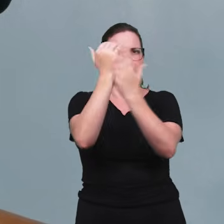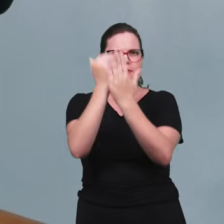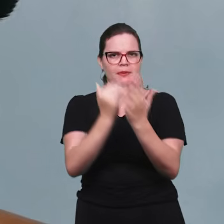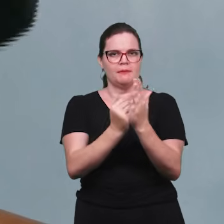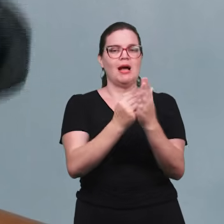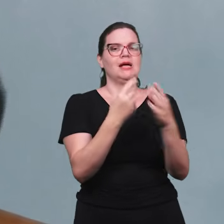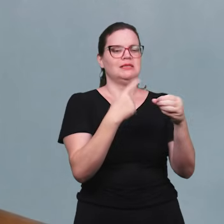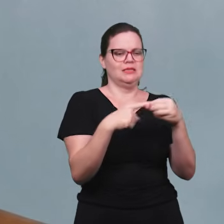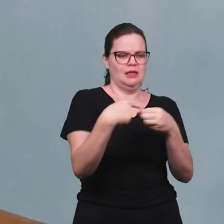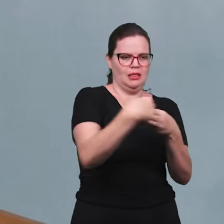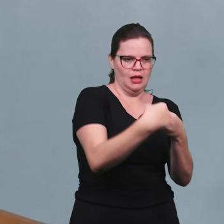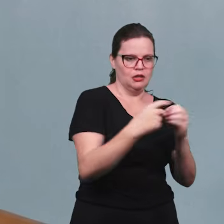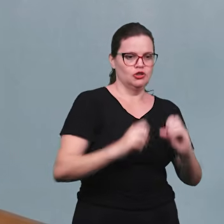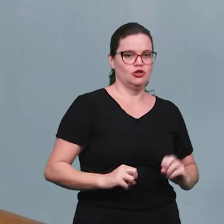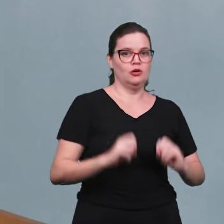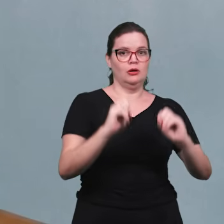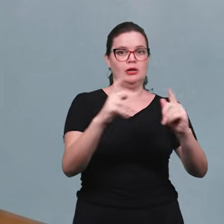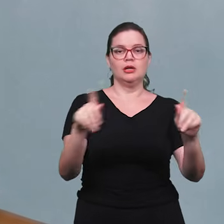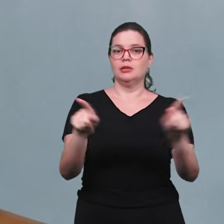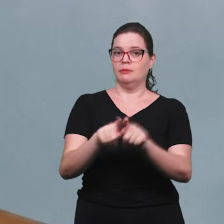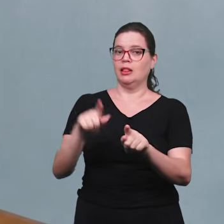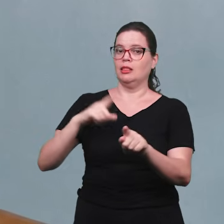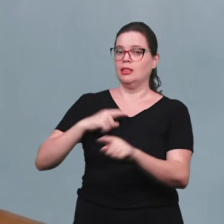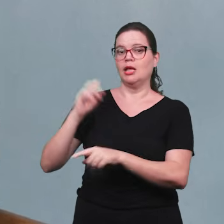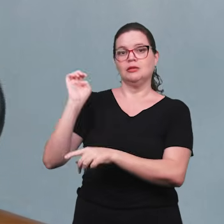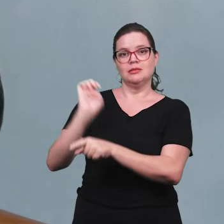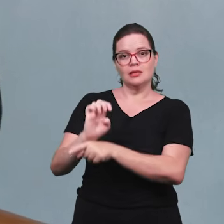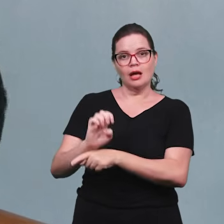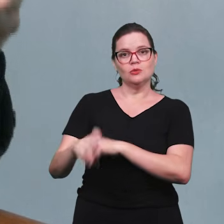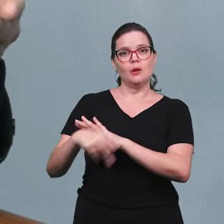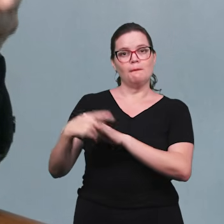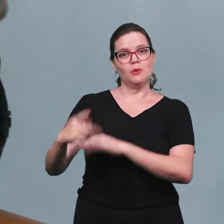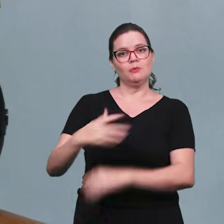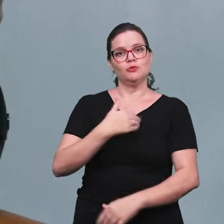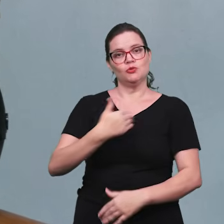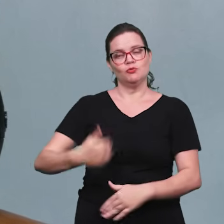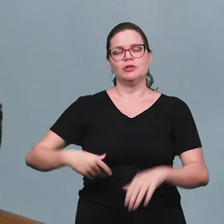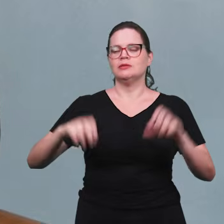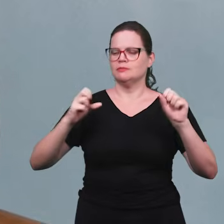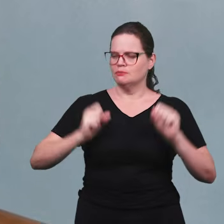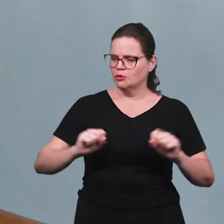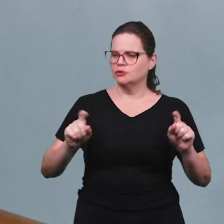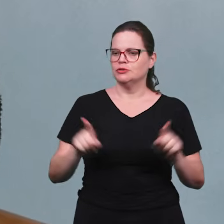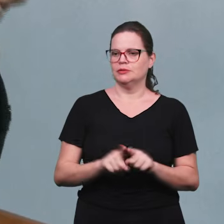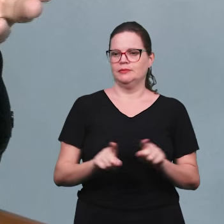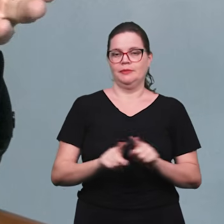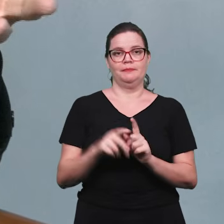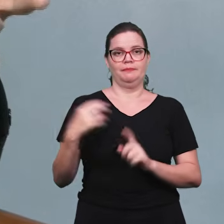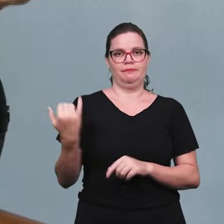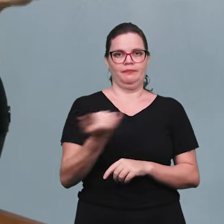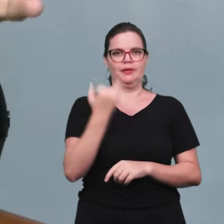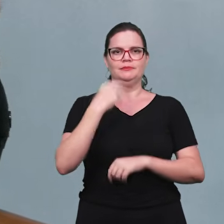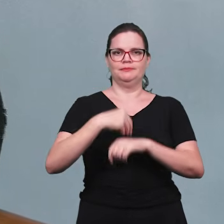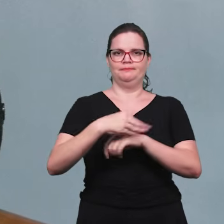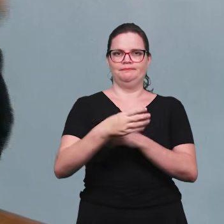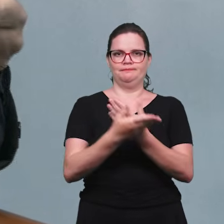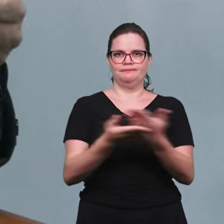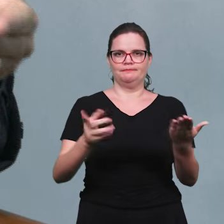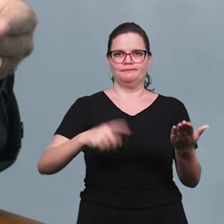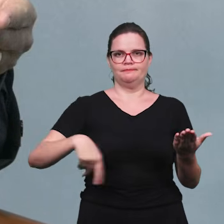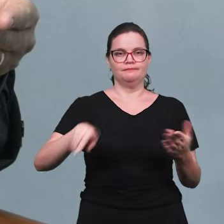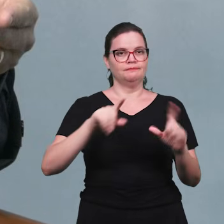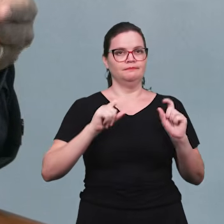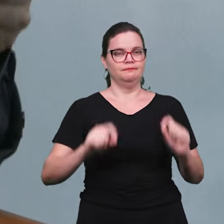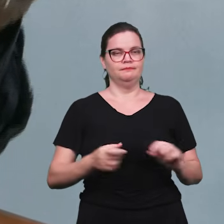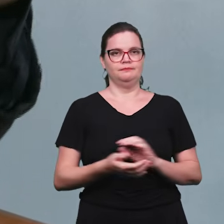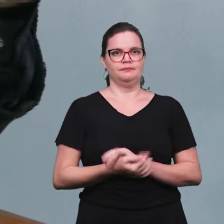Estado, que você pode dar entrada. Então, e outra coisa bem importante comunicar a todos os ouvintes